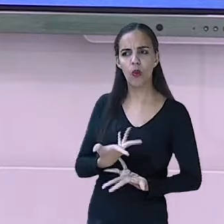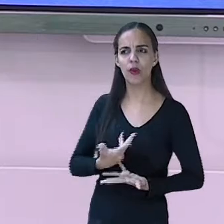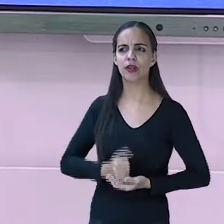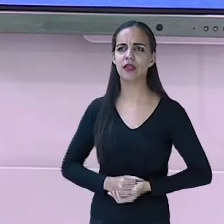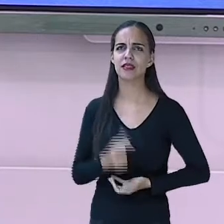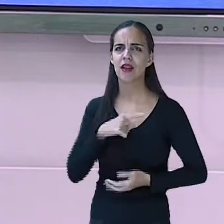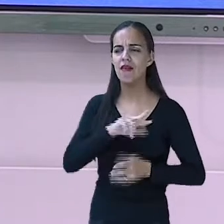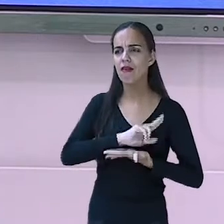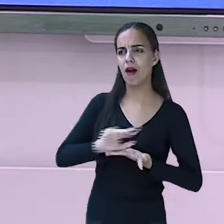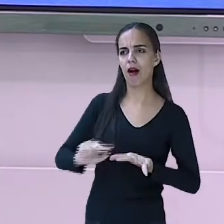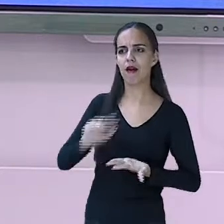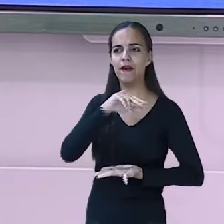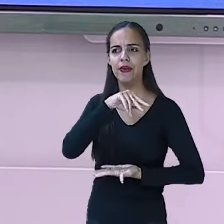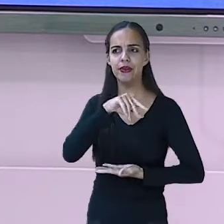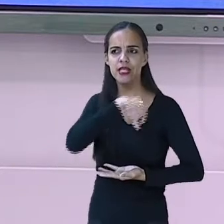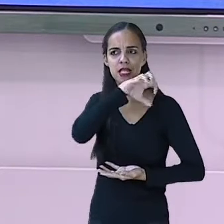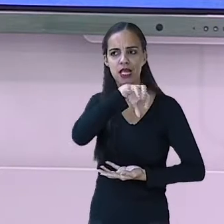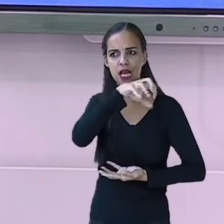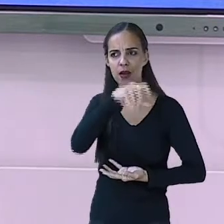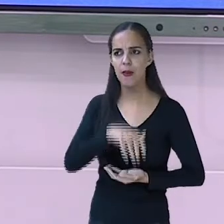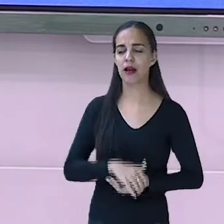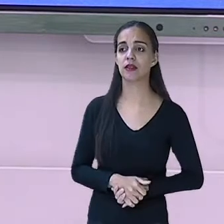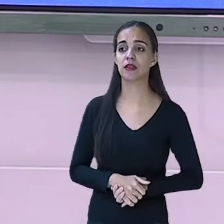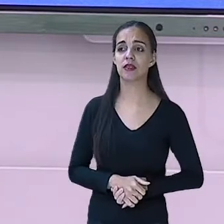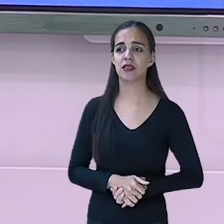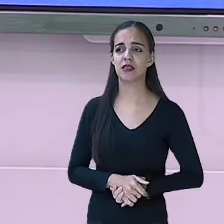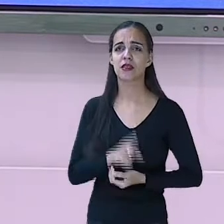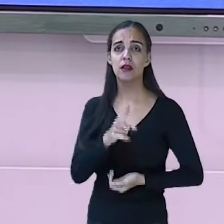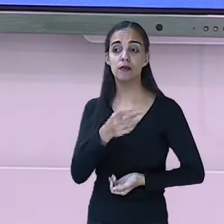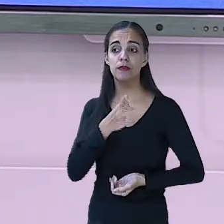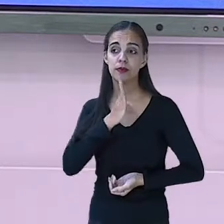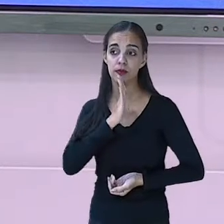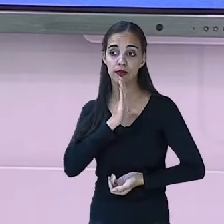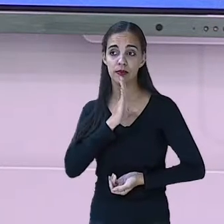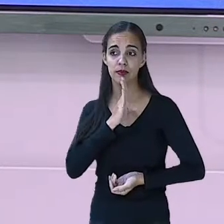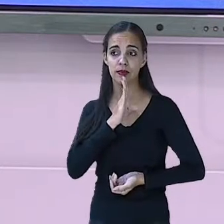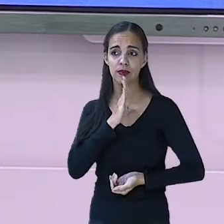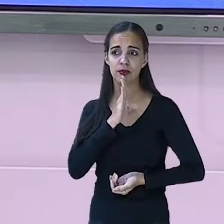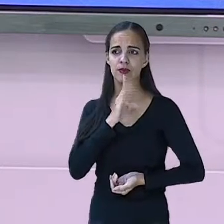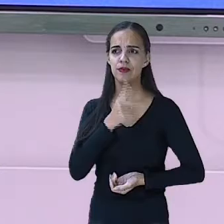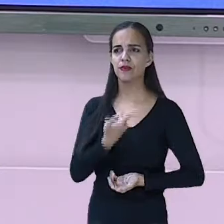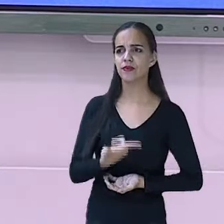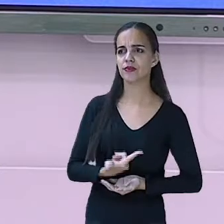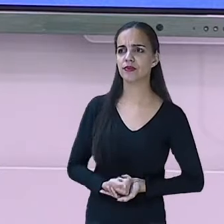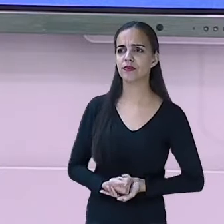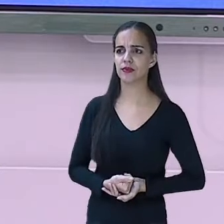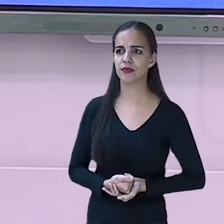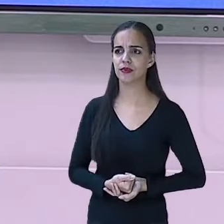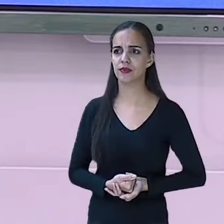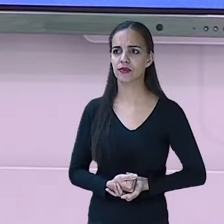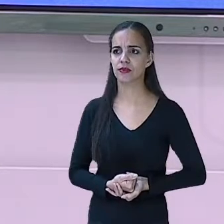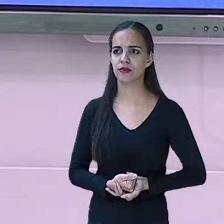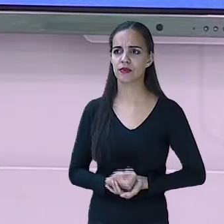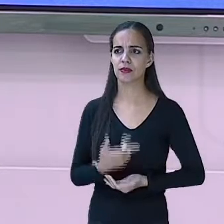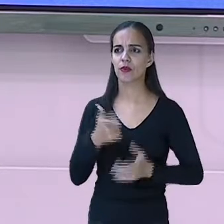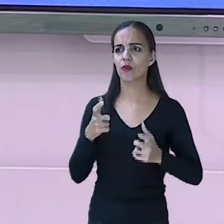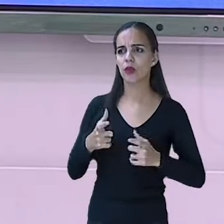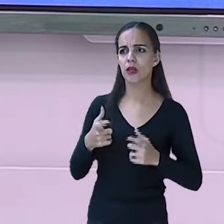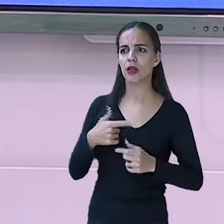esses animais sadios? Você conhece um rio onde é